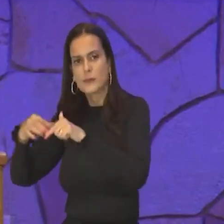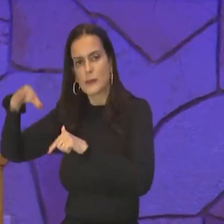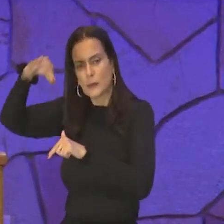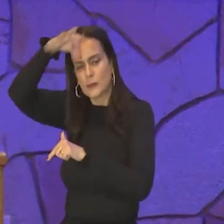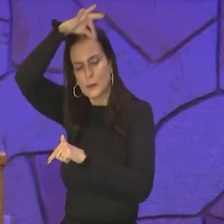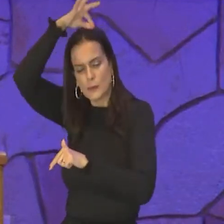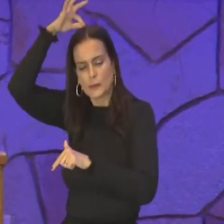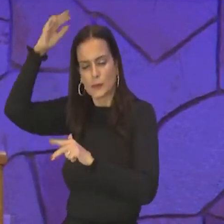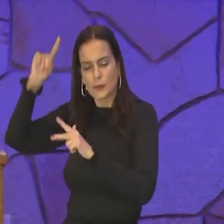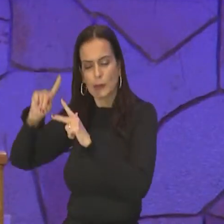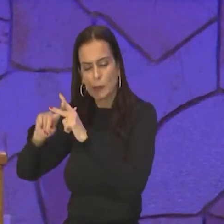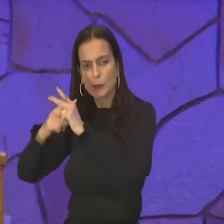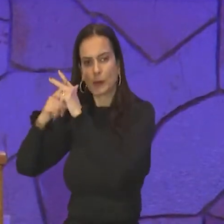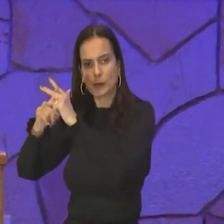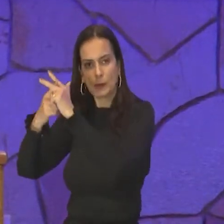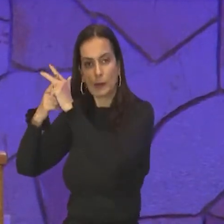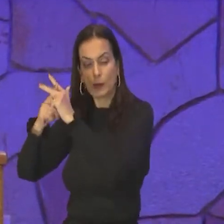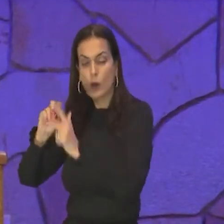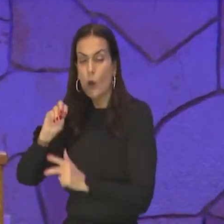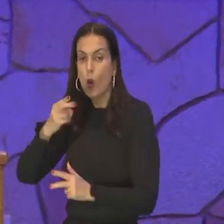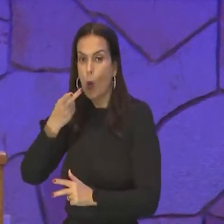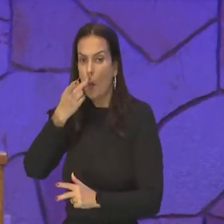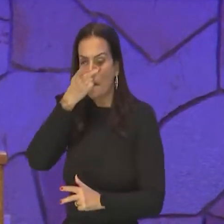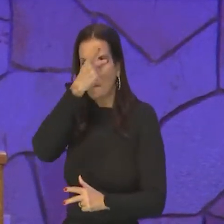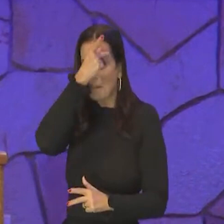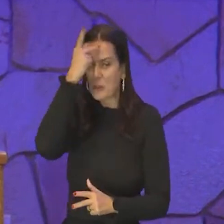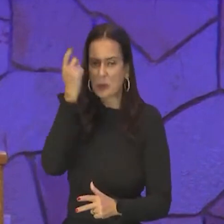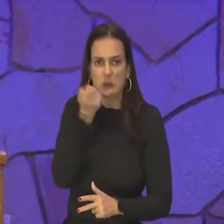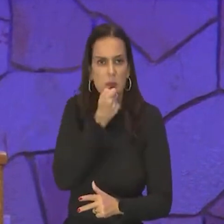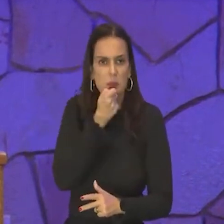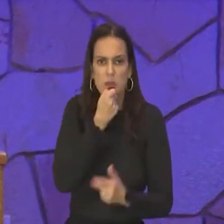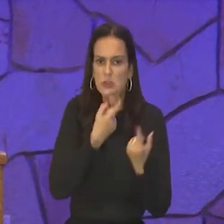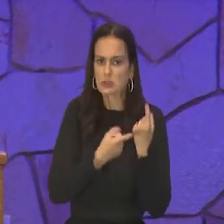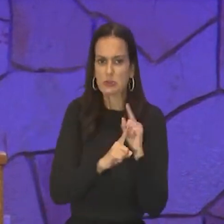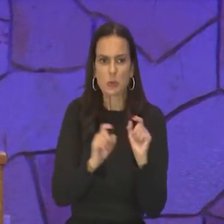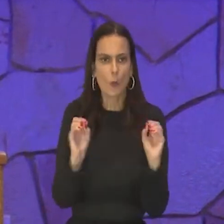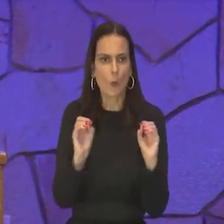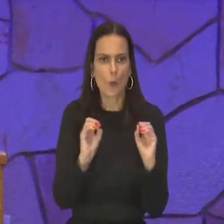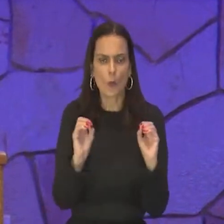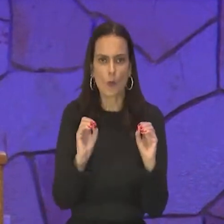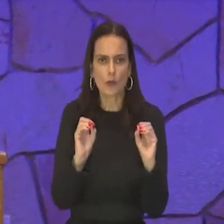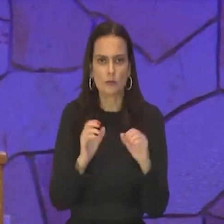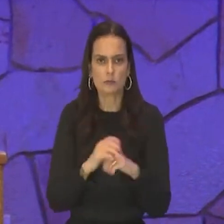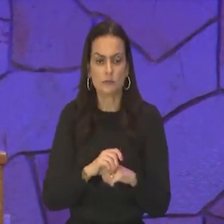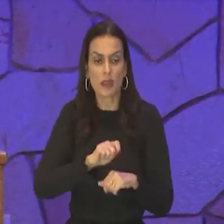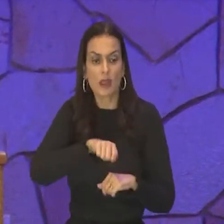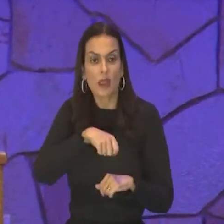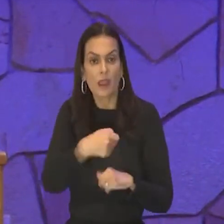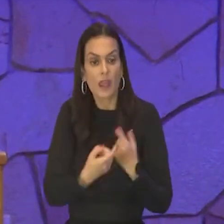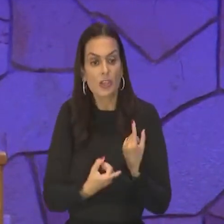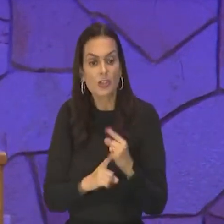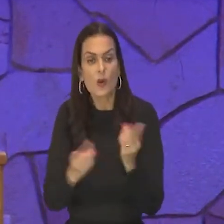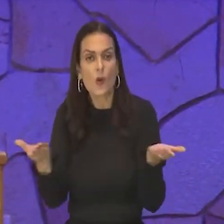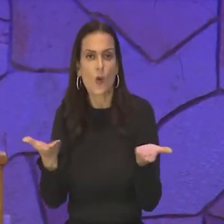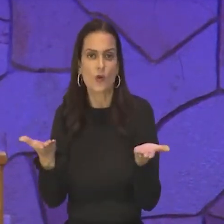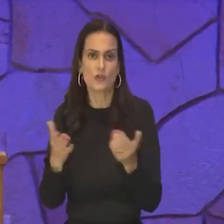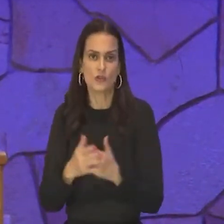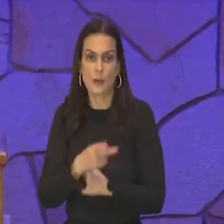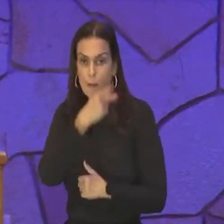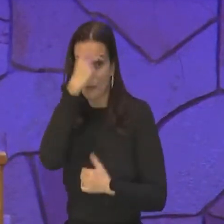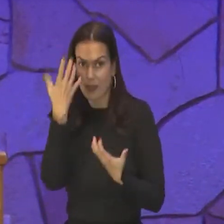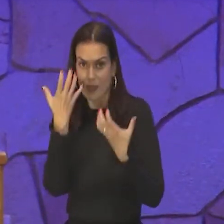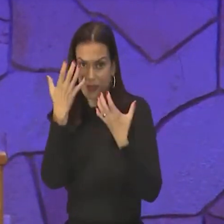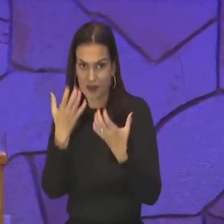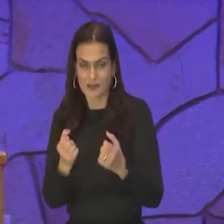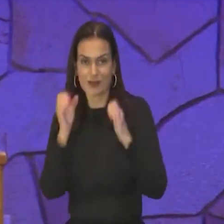Deus, transformado, ou aquele que nem discípulo é? Quem são os discípulos hoje? Os que aceitaram